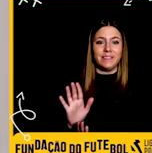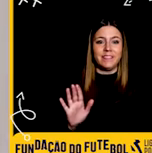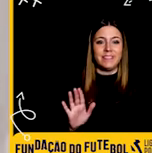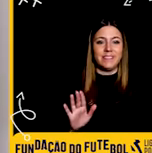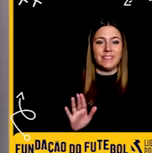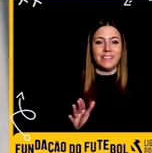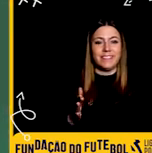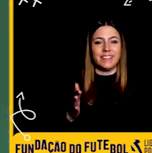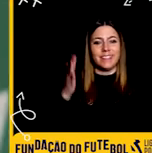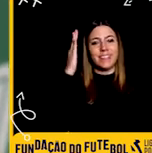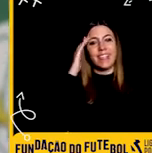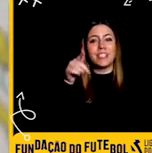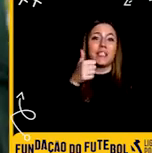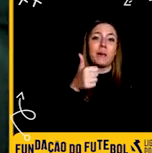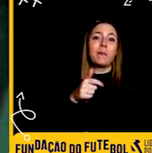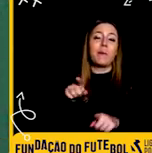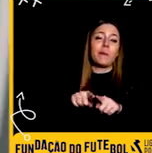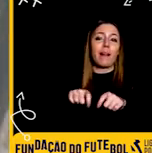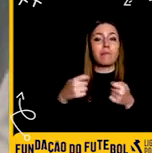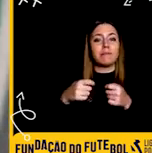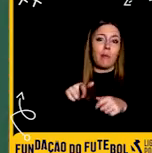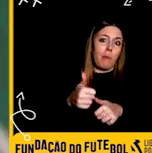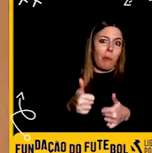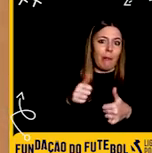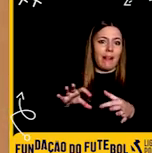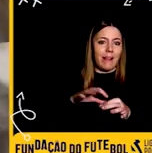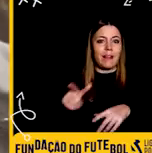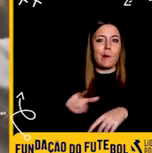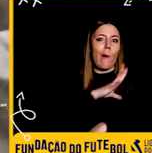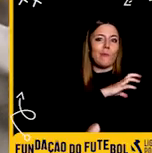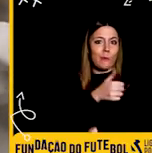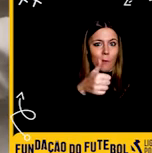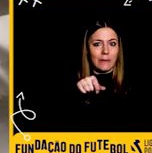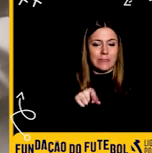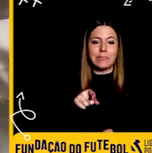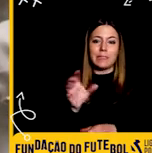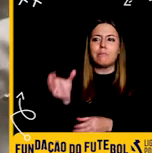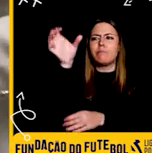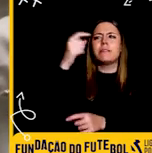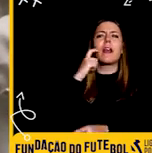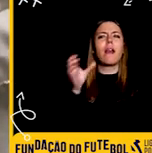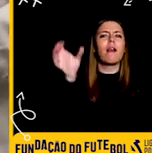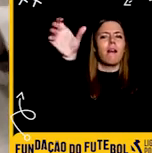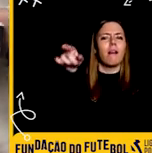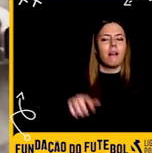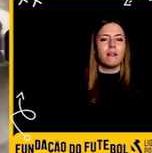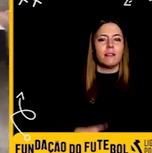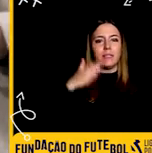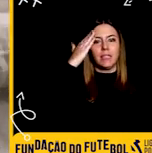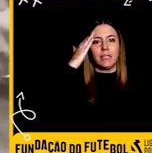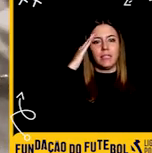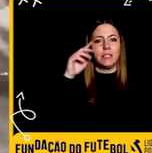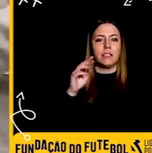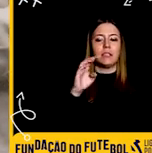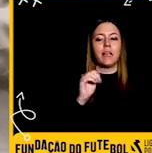ele. Acho que dizem que faz bem para as câmaras. Então meteram isto no meu lugar. O que é que me colocou isso ali? Eu penso que